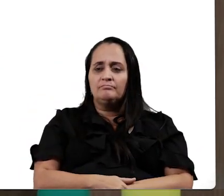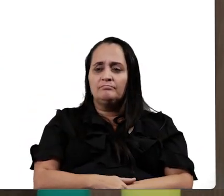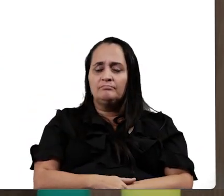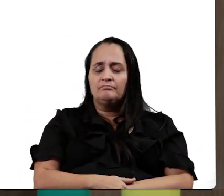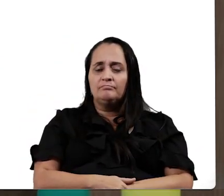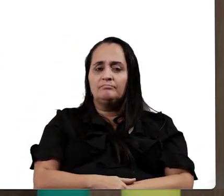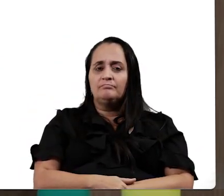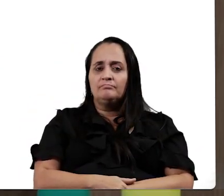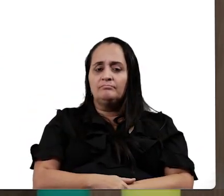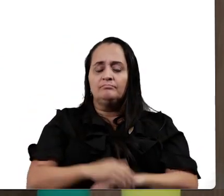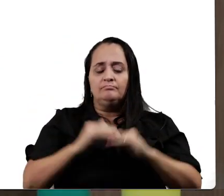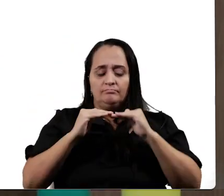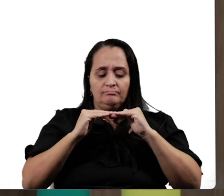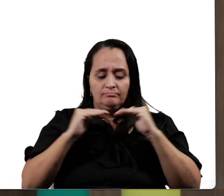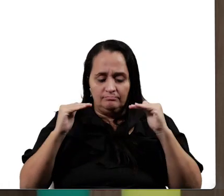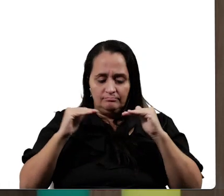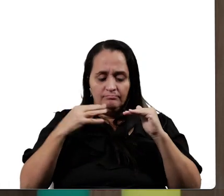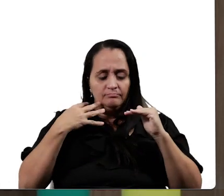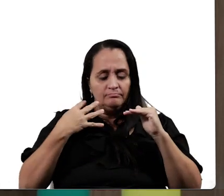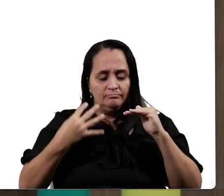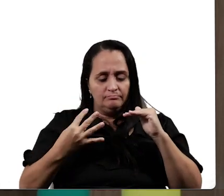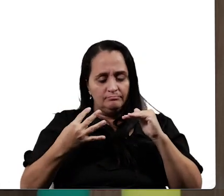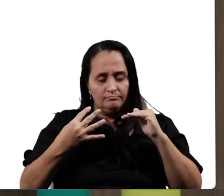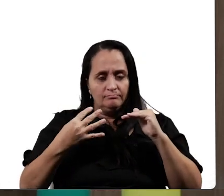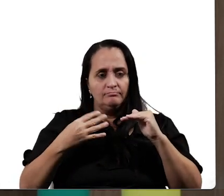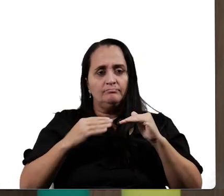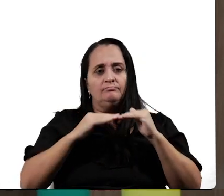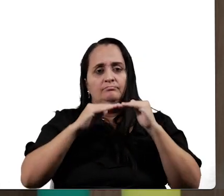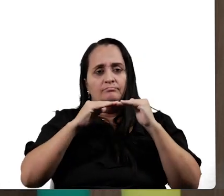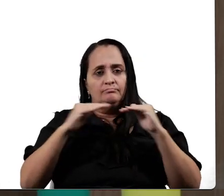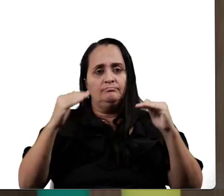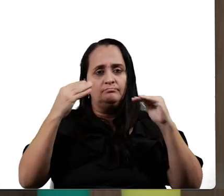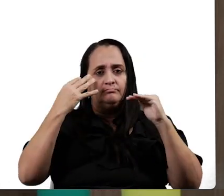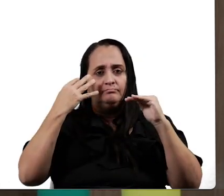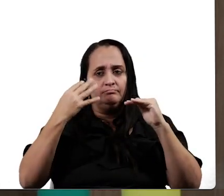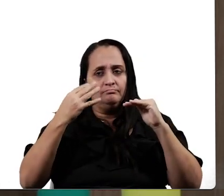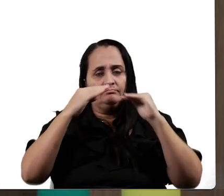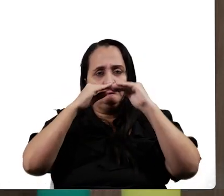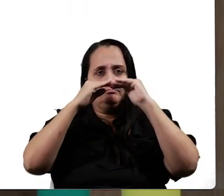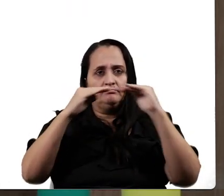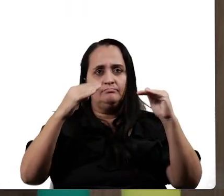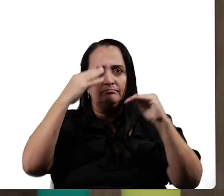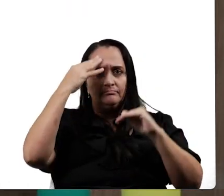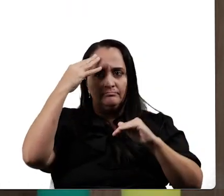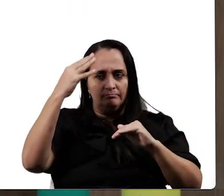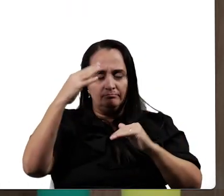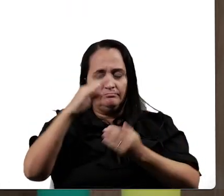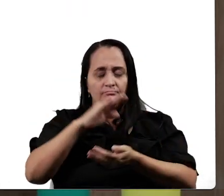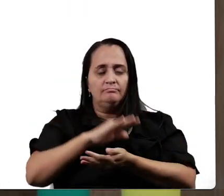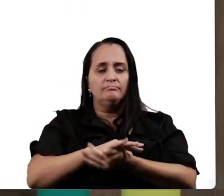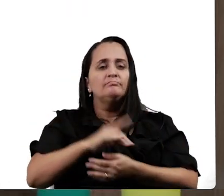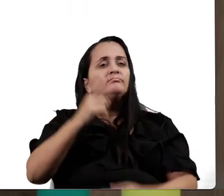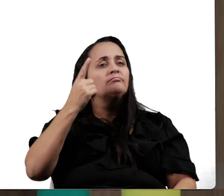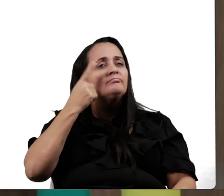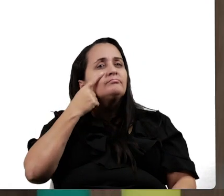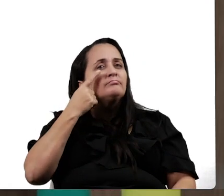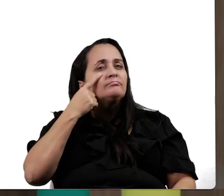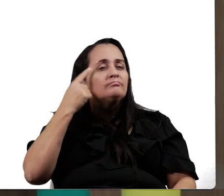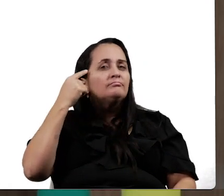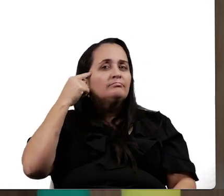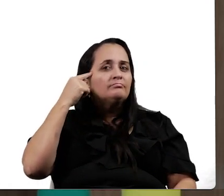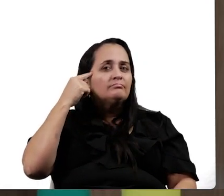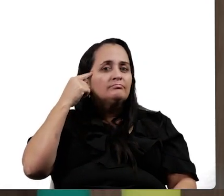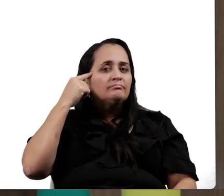quatro apartamentos quatro apartamentos por andar Então olha aqui